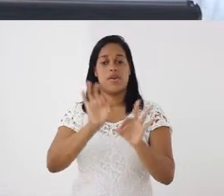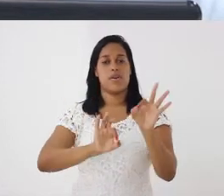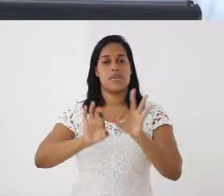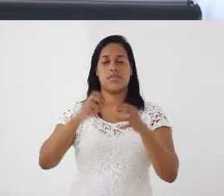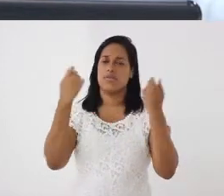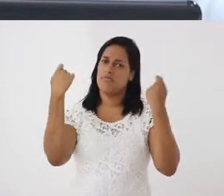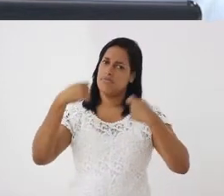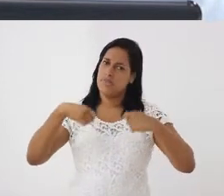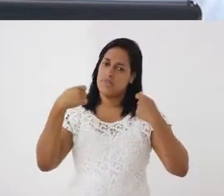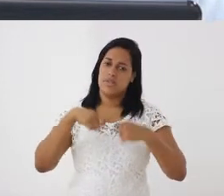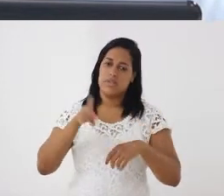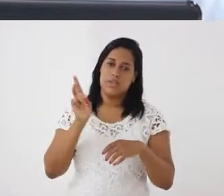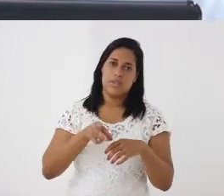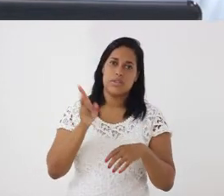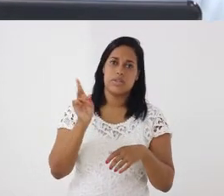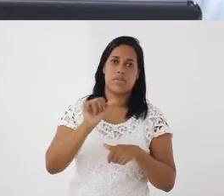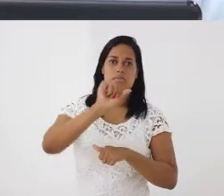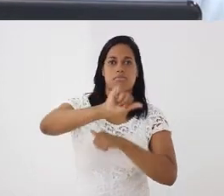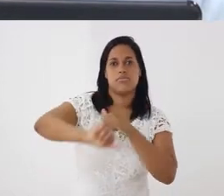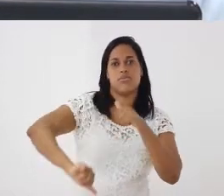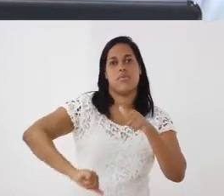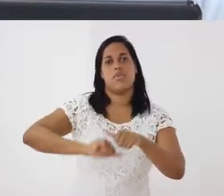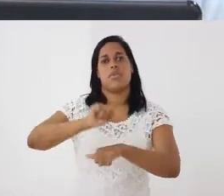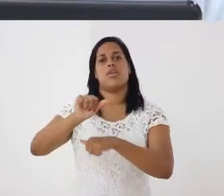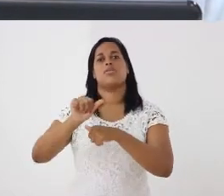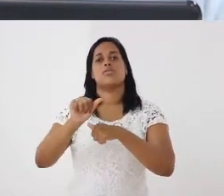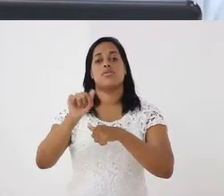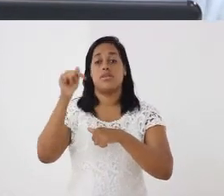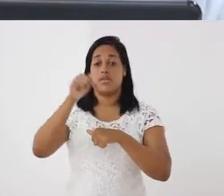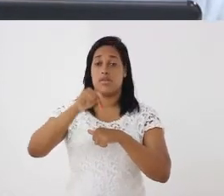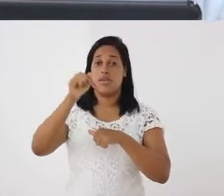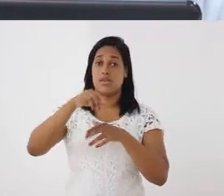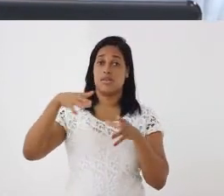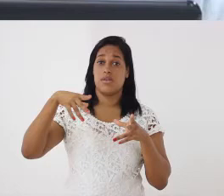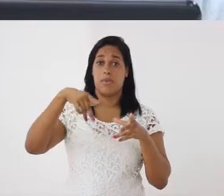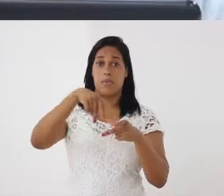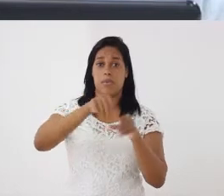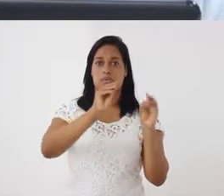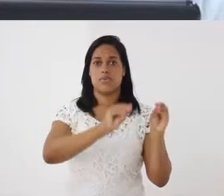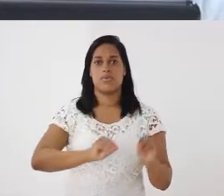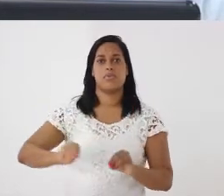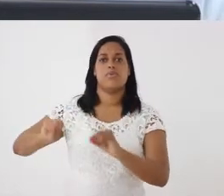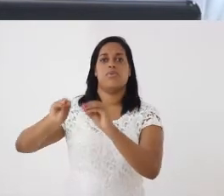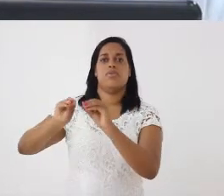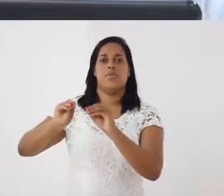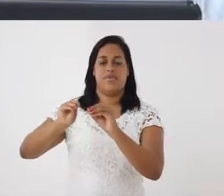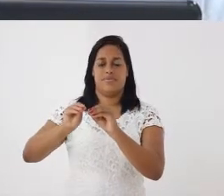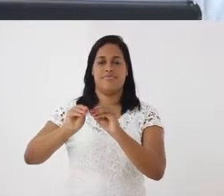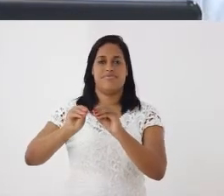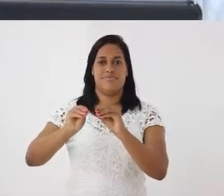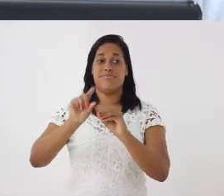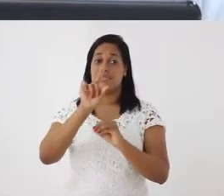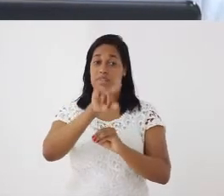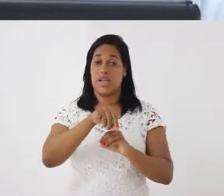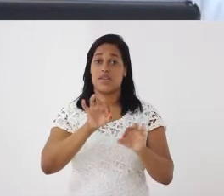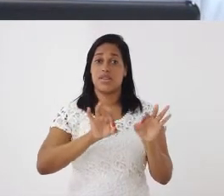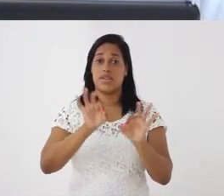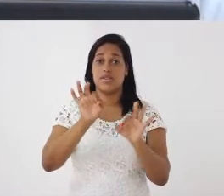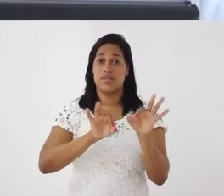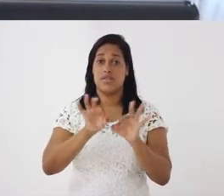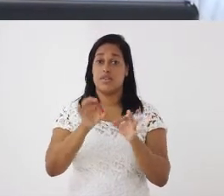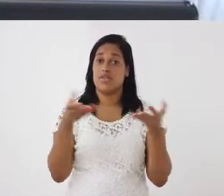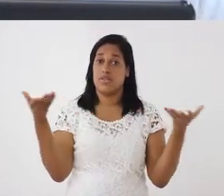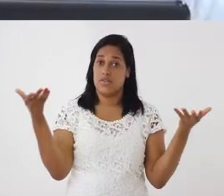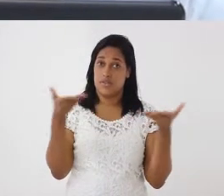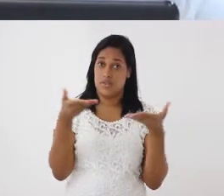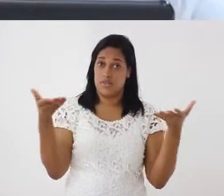sempre precisa estar gerando mudanças diante desse mundo que também muda. E aí, essas organizações